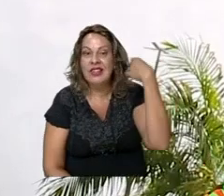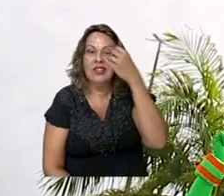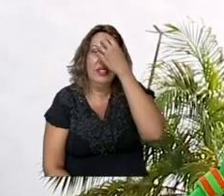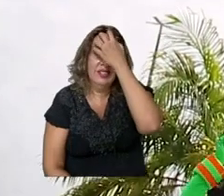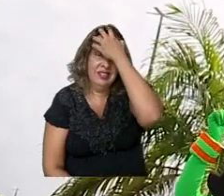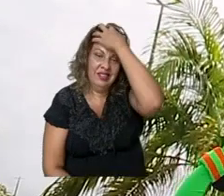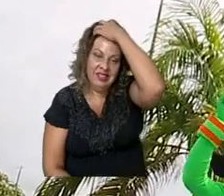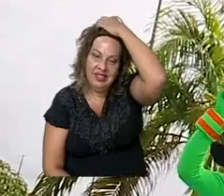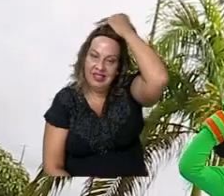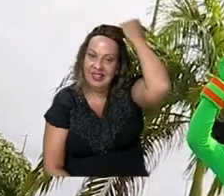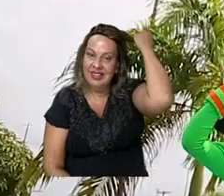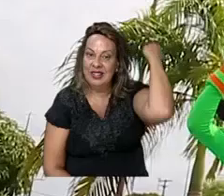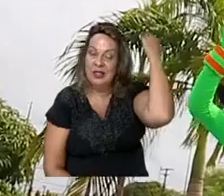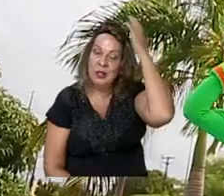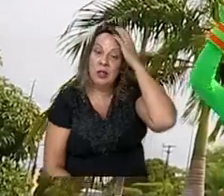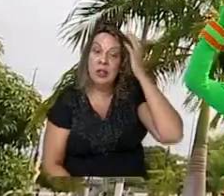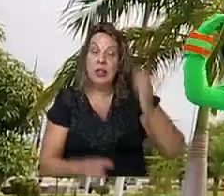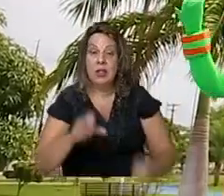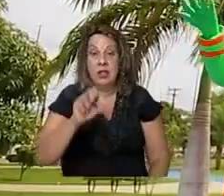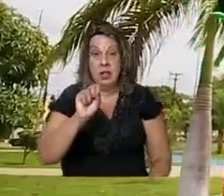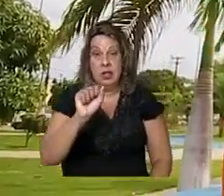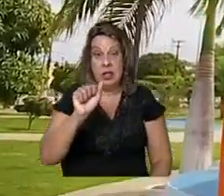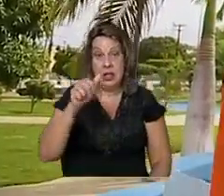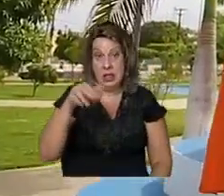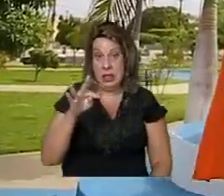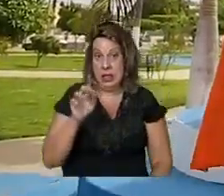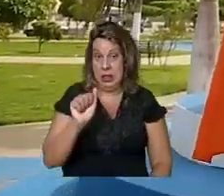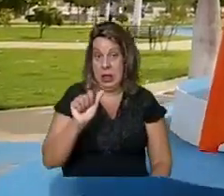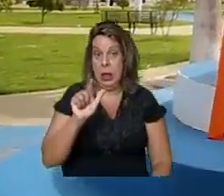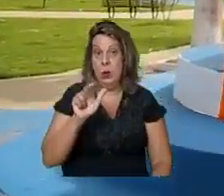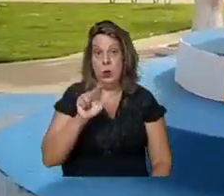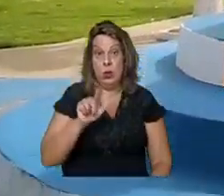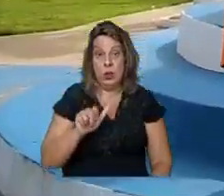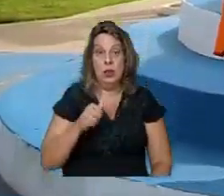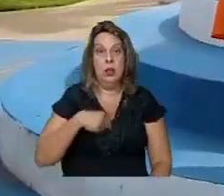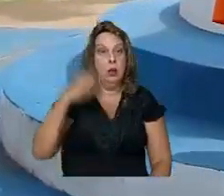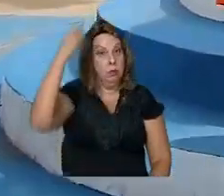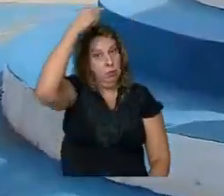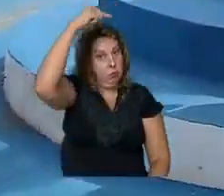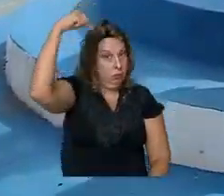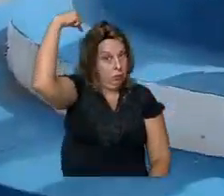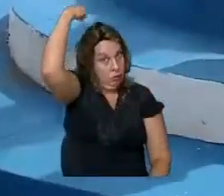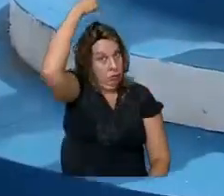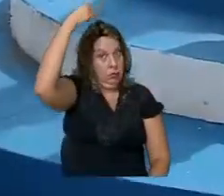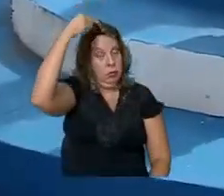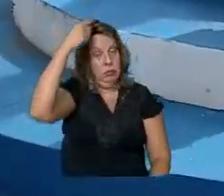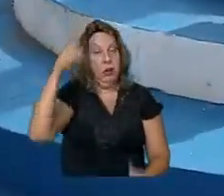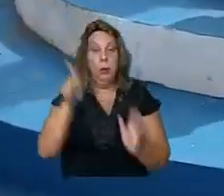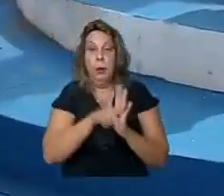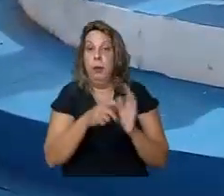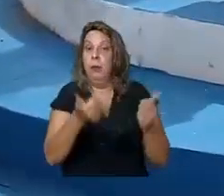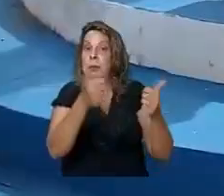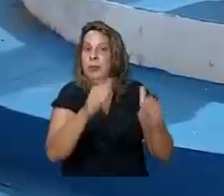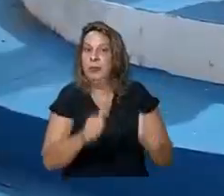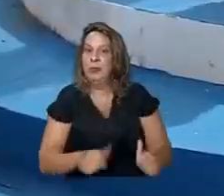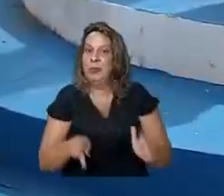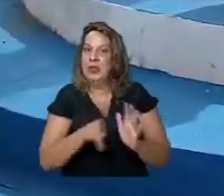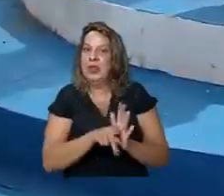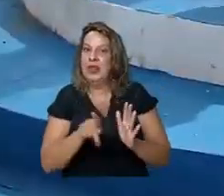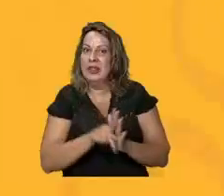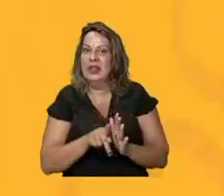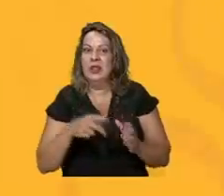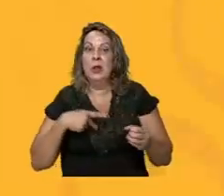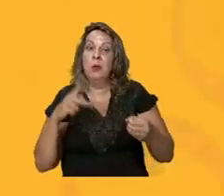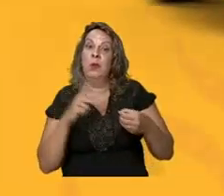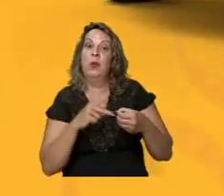Santa Luzia, padroeira aqui do povoado Colônia 13, que faz parte do município de Lagarto. E Lagarto é a cidade pé quente do Caju